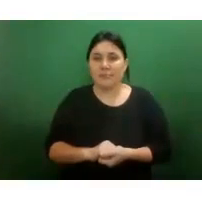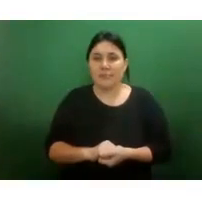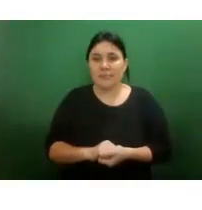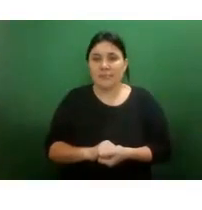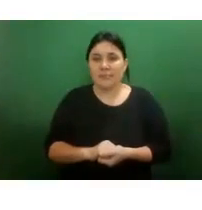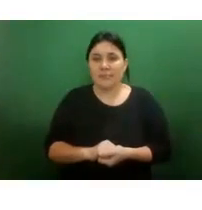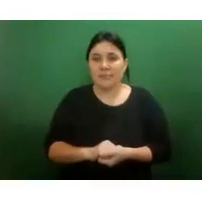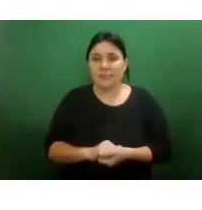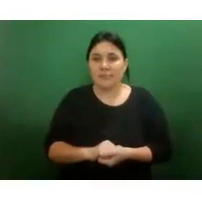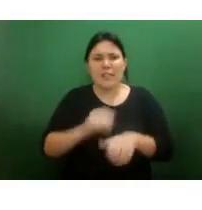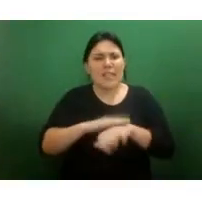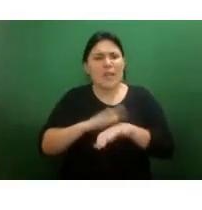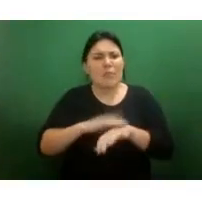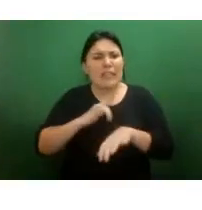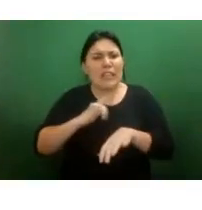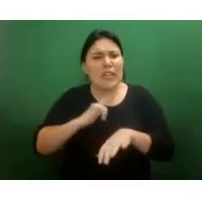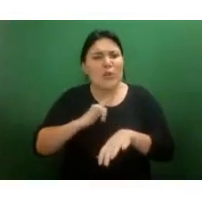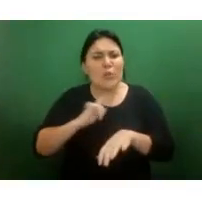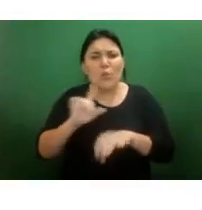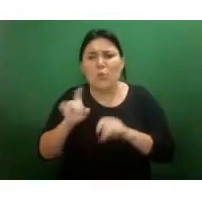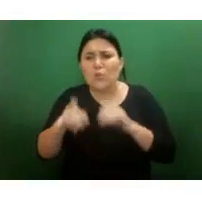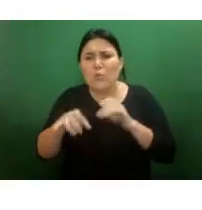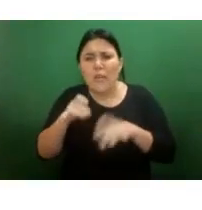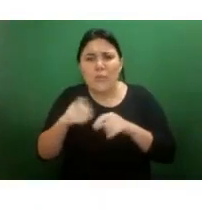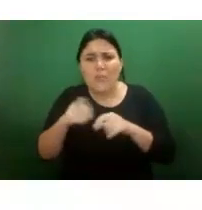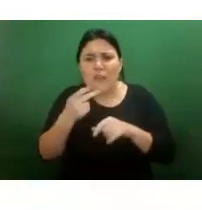quanto tempo eu tenho ainda, Desirê?